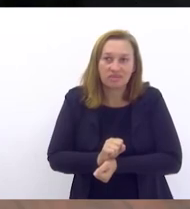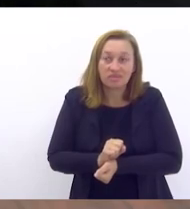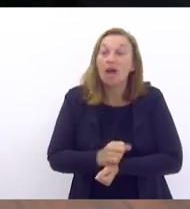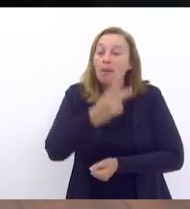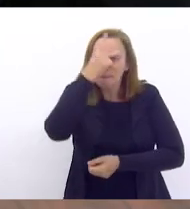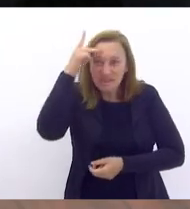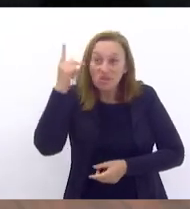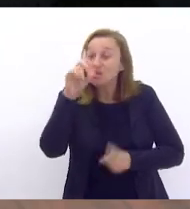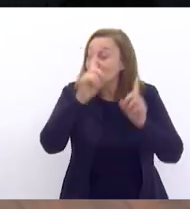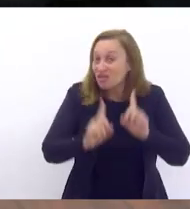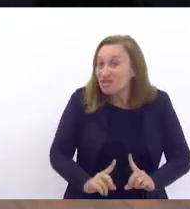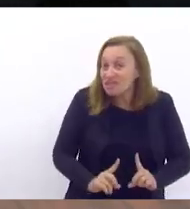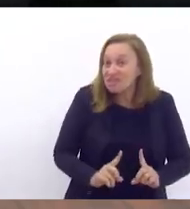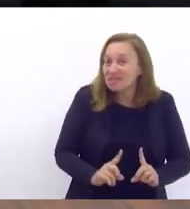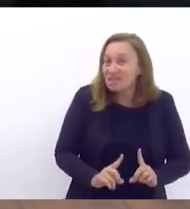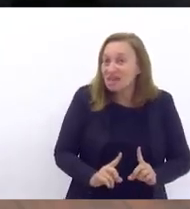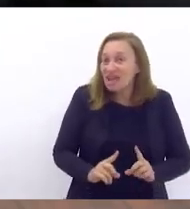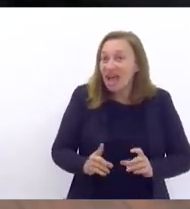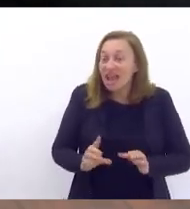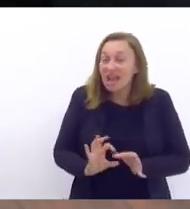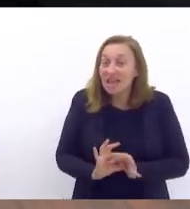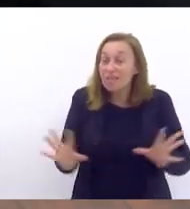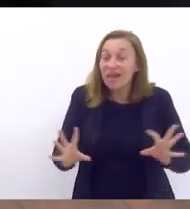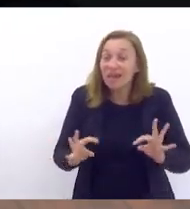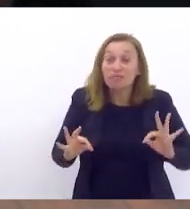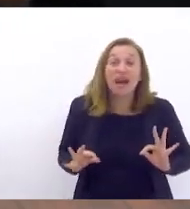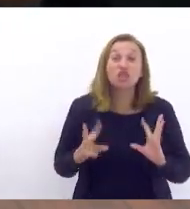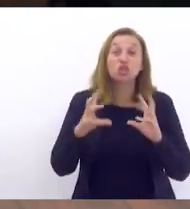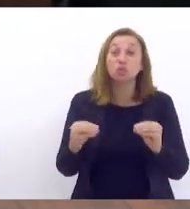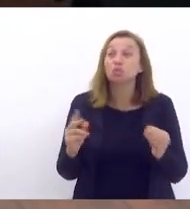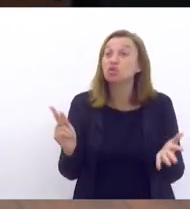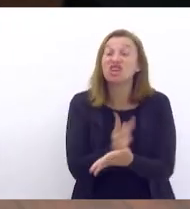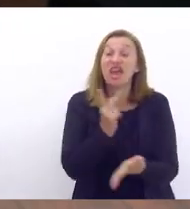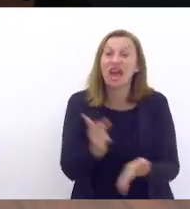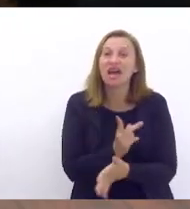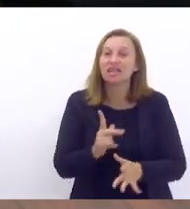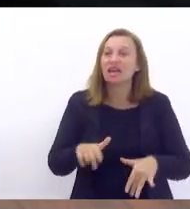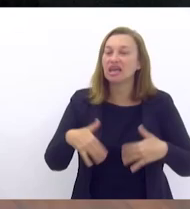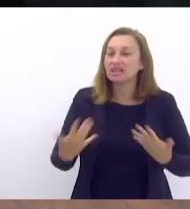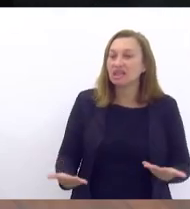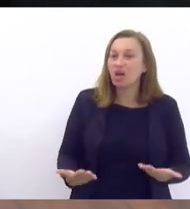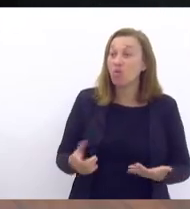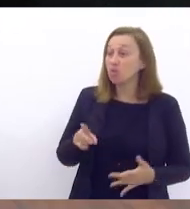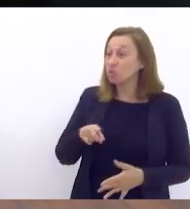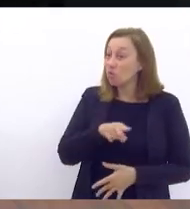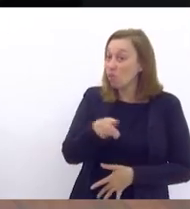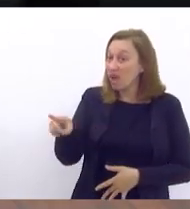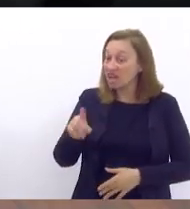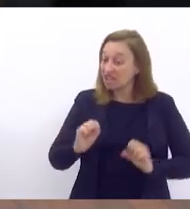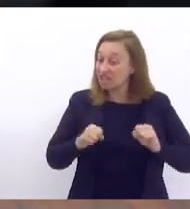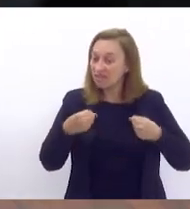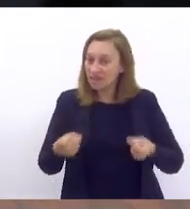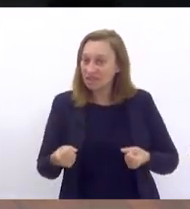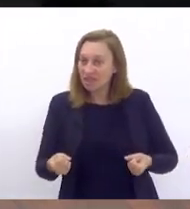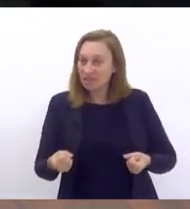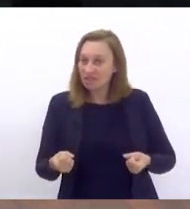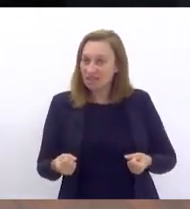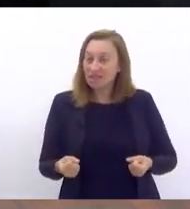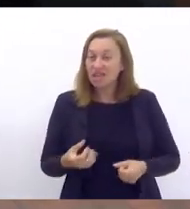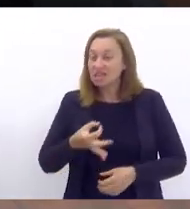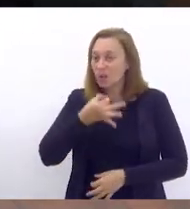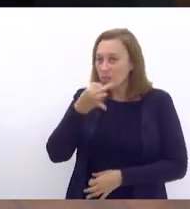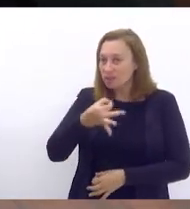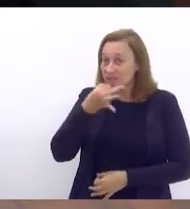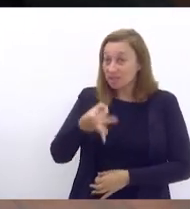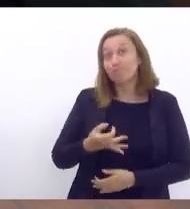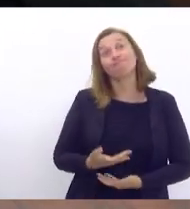Pessoas com deficiência, abre brecha para tudo. Portanto, quando ele está defendendo esse